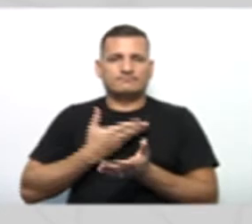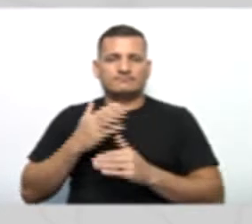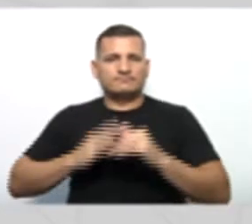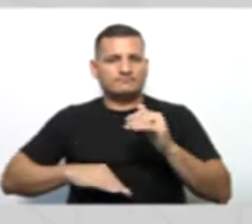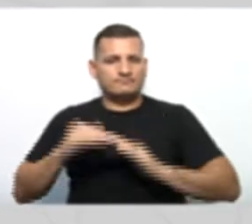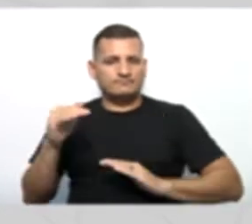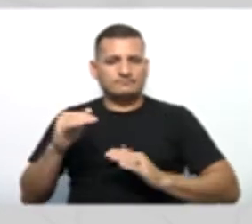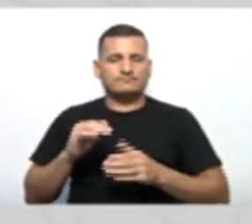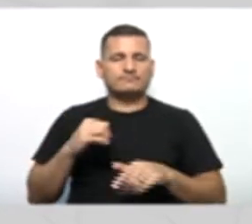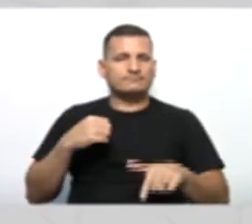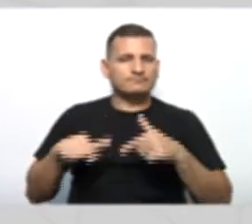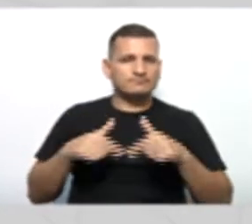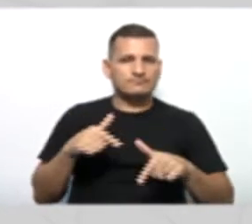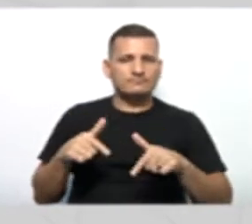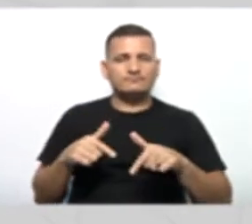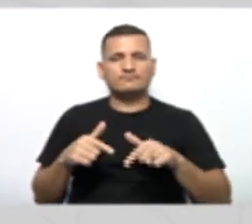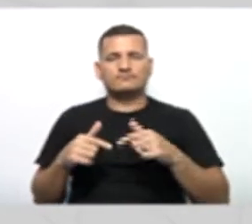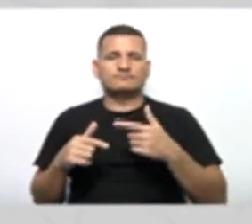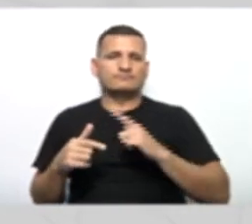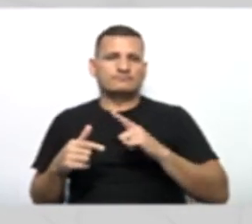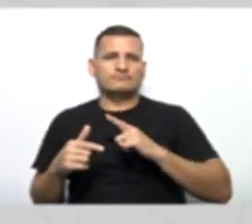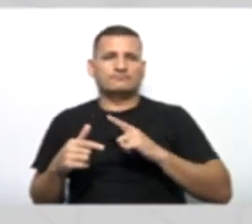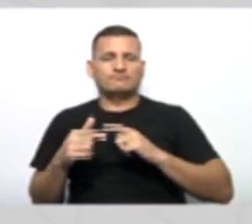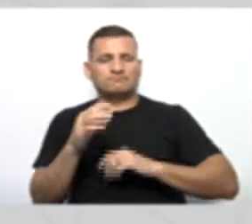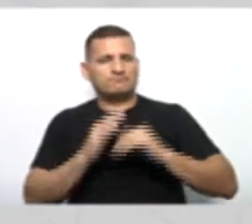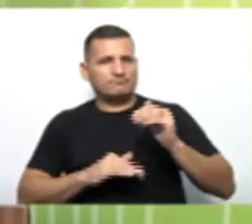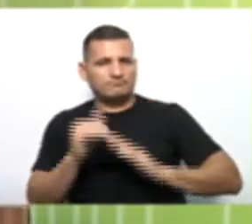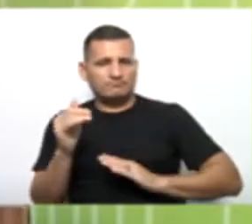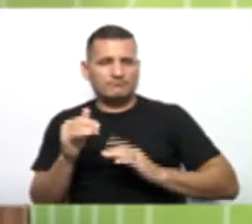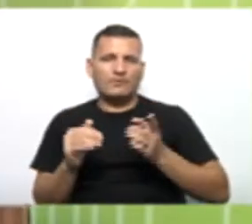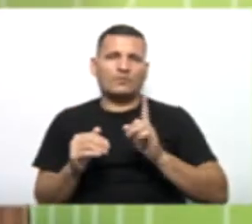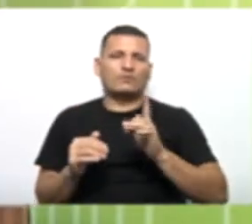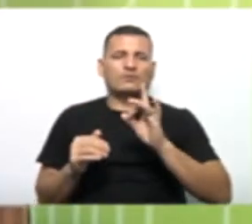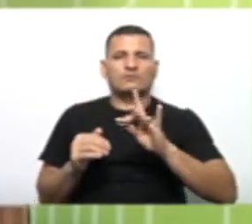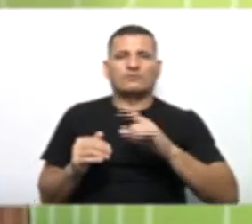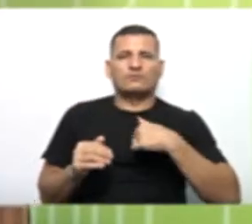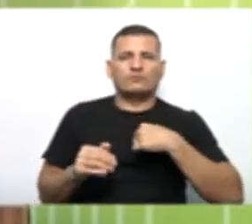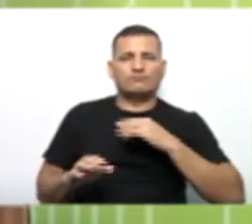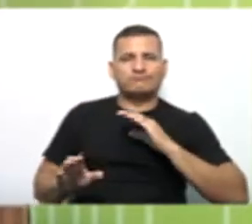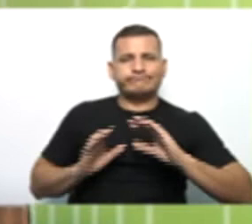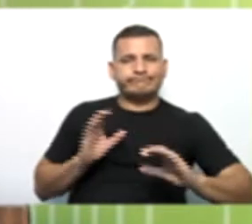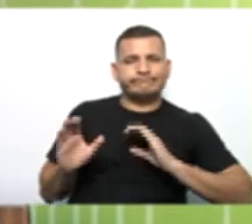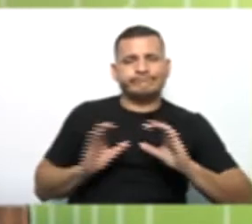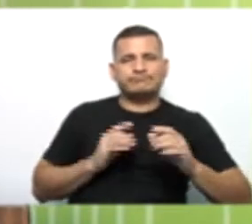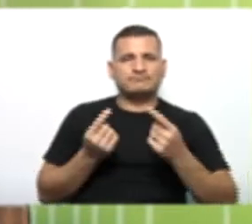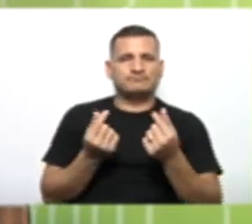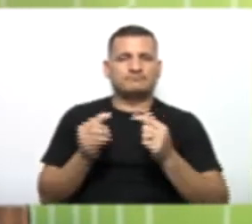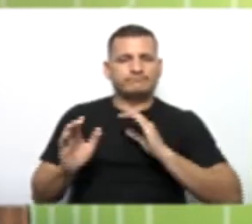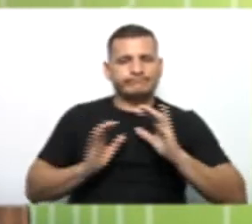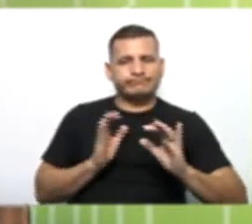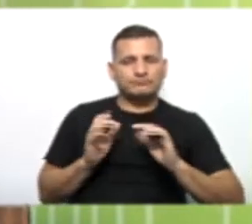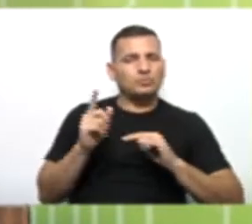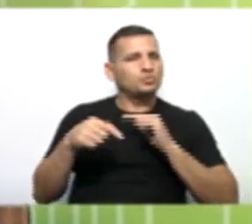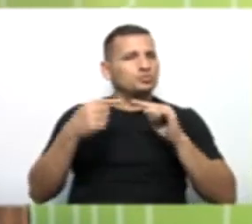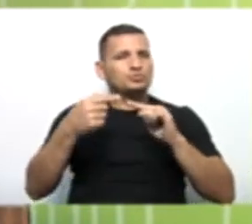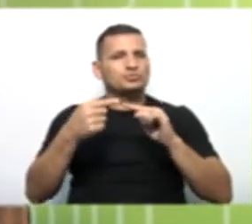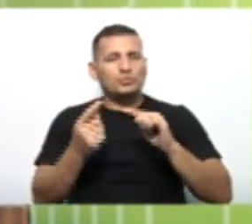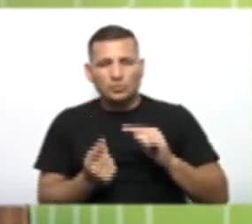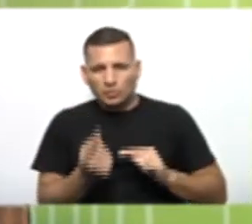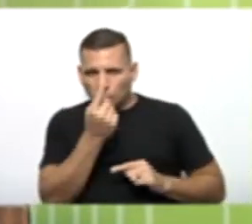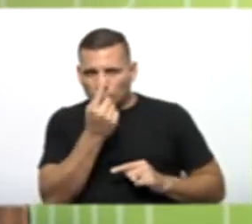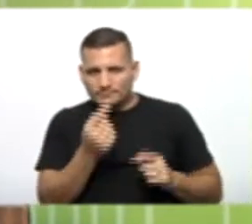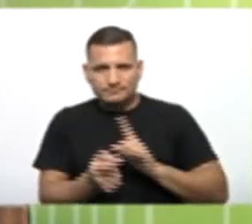trabalhar e só ter uma profissão não é apenas para que o construa um patrimônio esse não é o único objetivo da